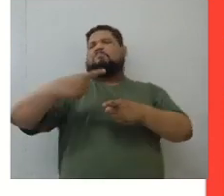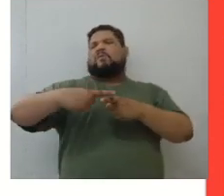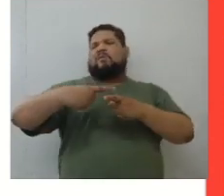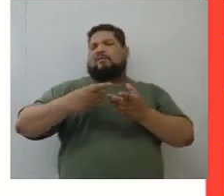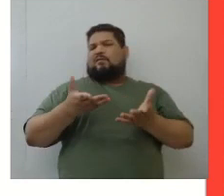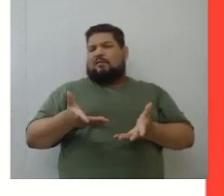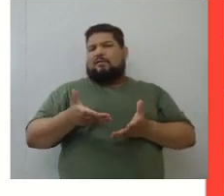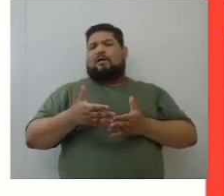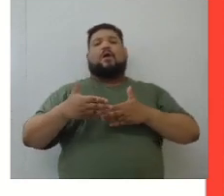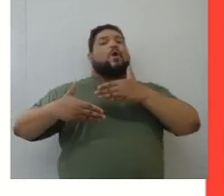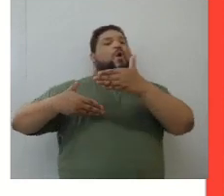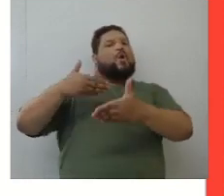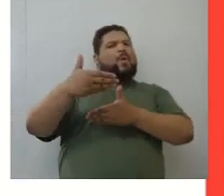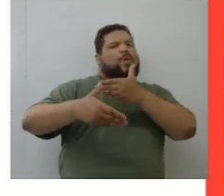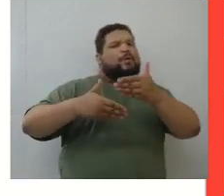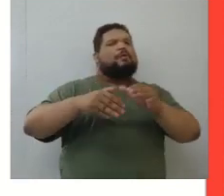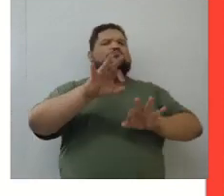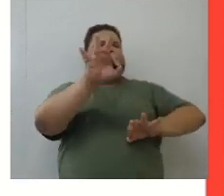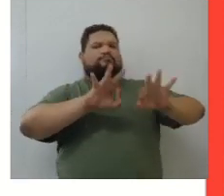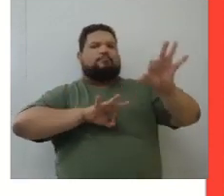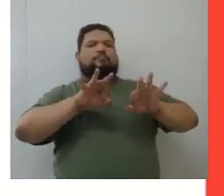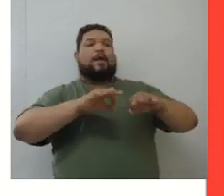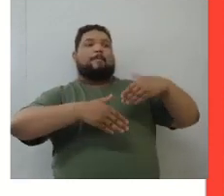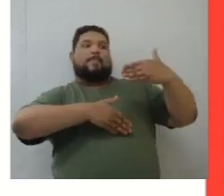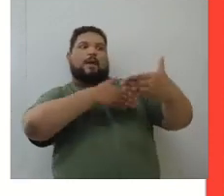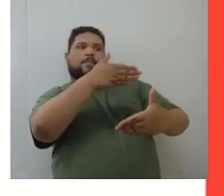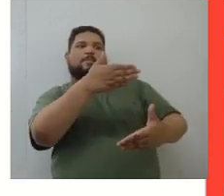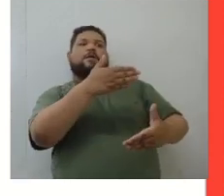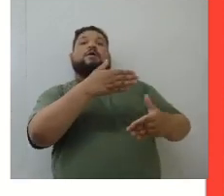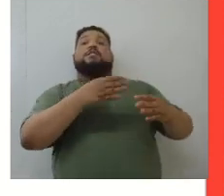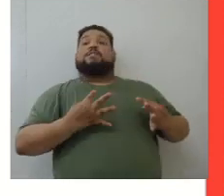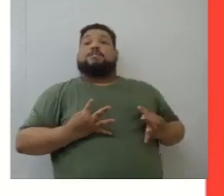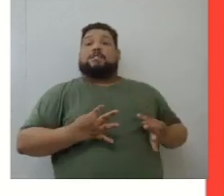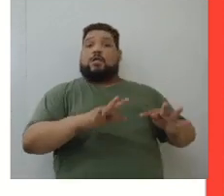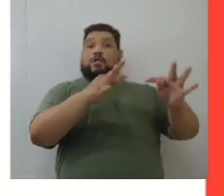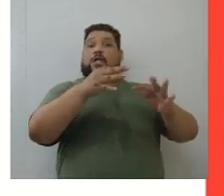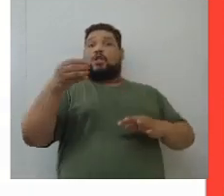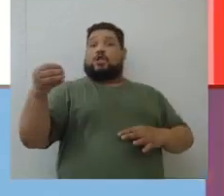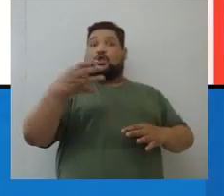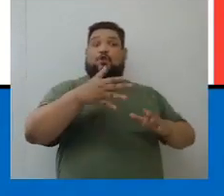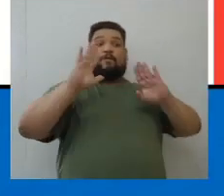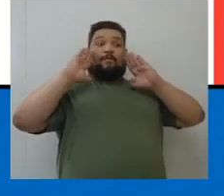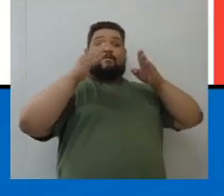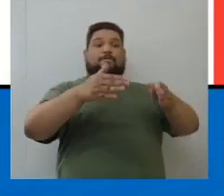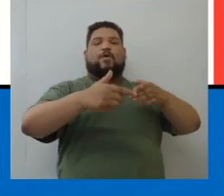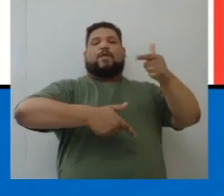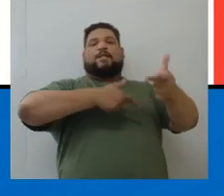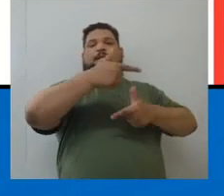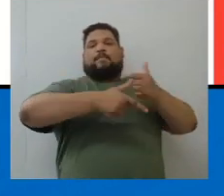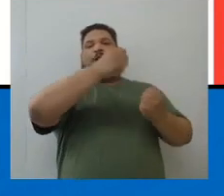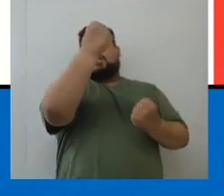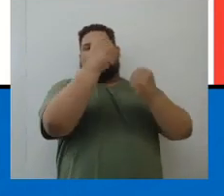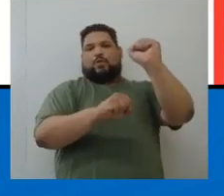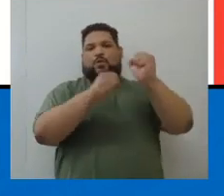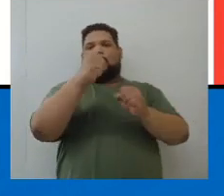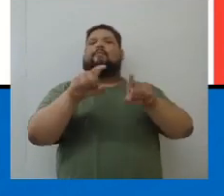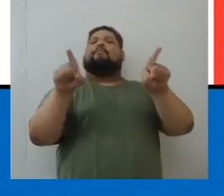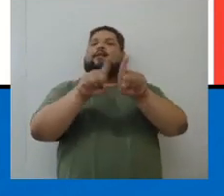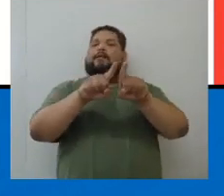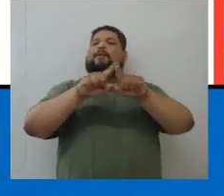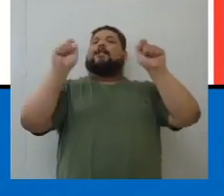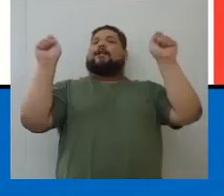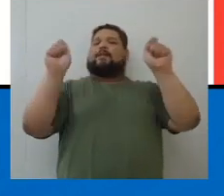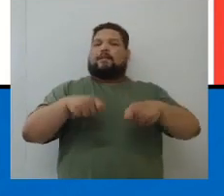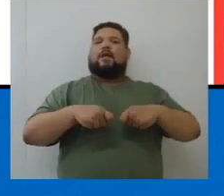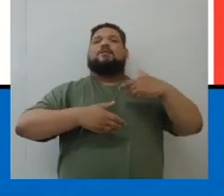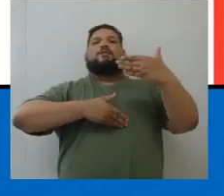em que eu tenho o processo de desenvolvimento de novas técnicas para a atividade industrial, eu também terei o